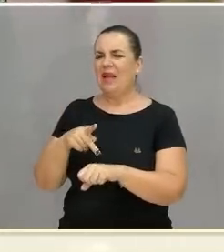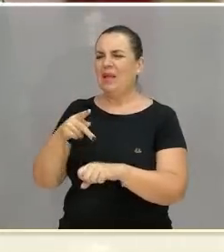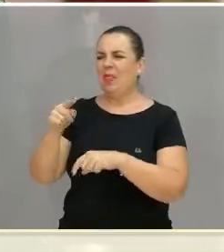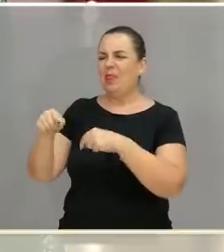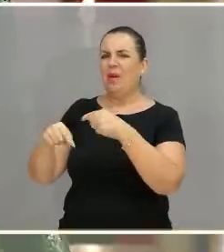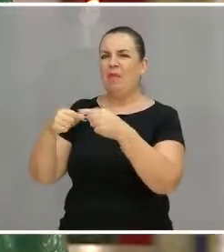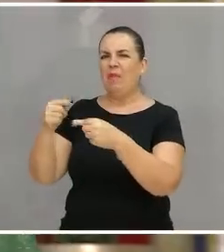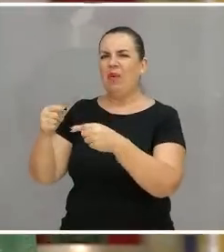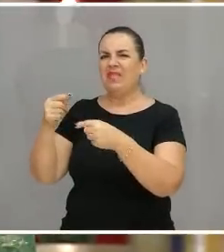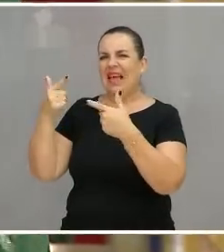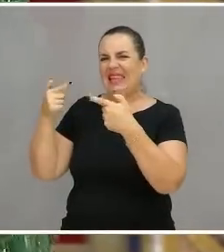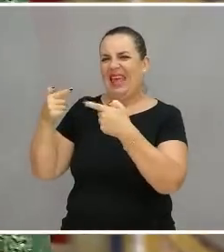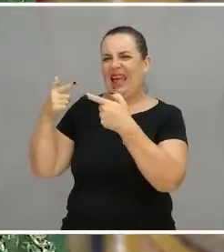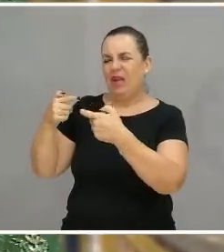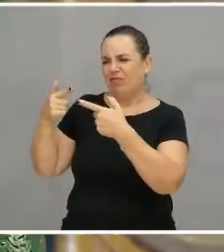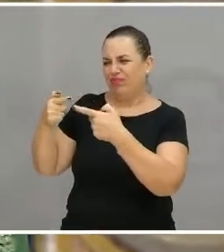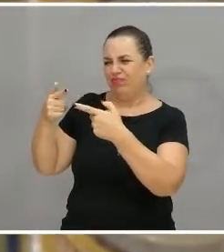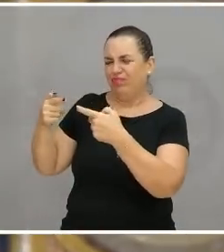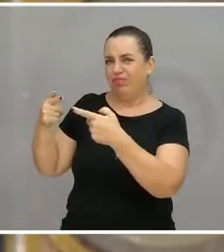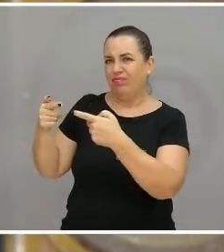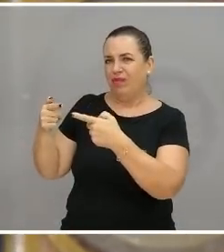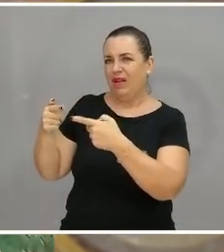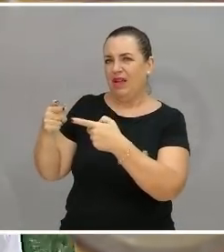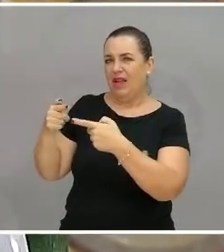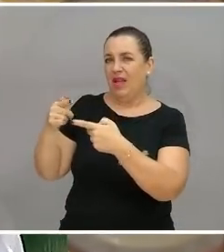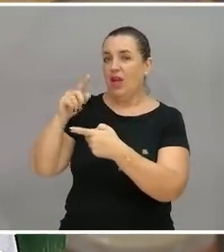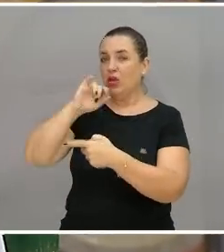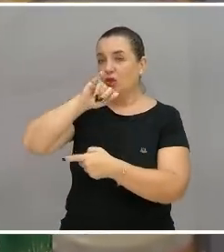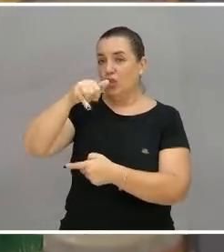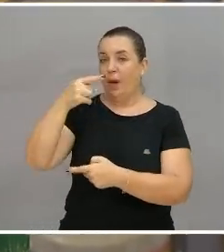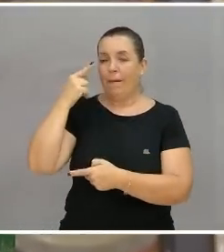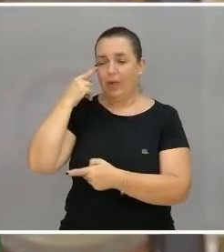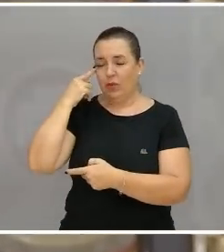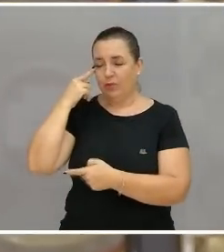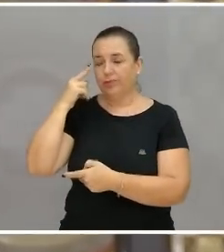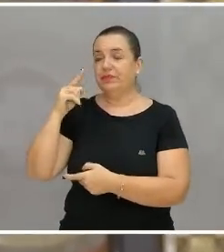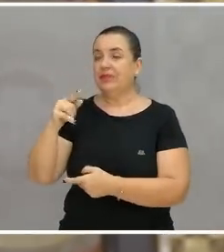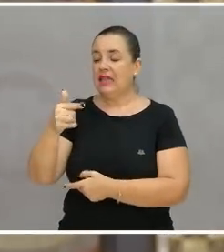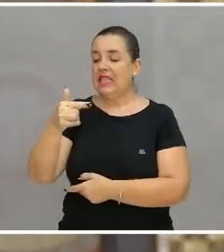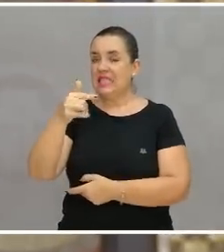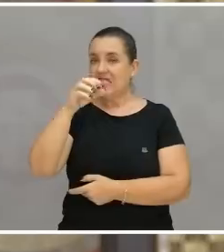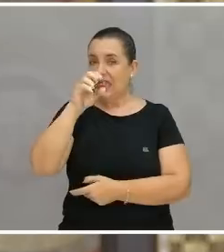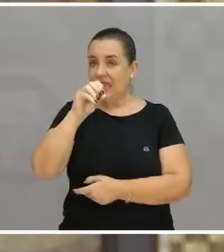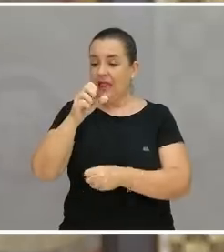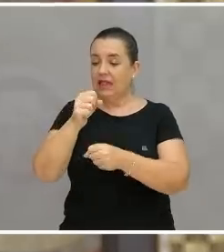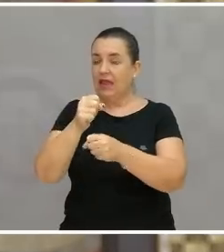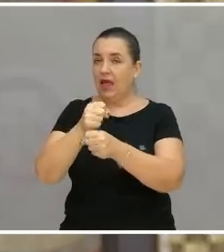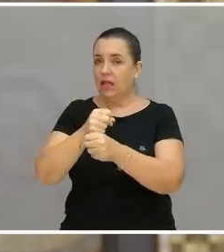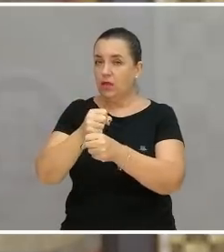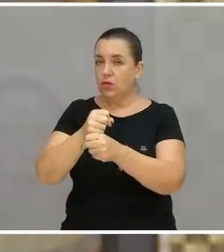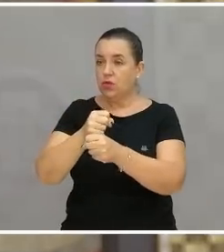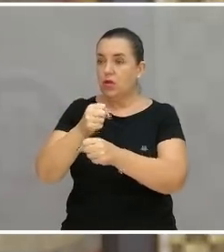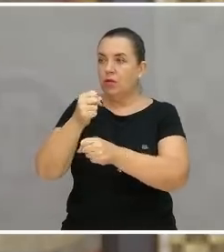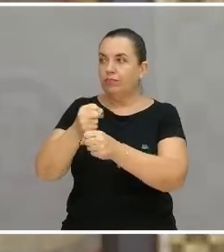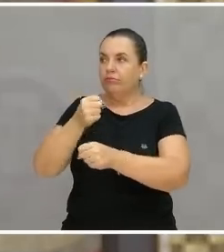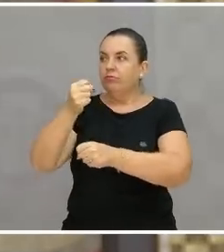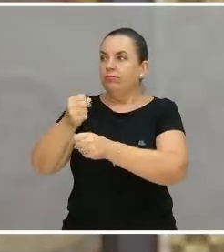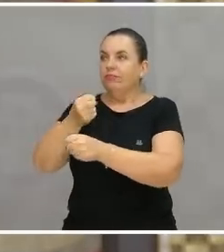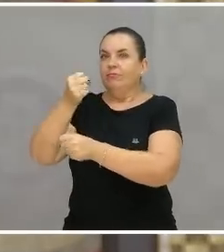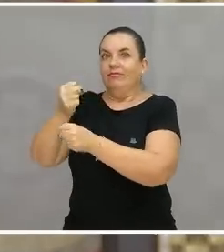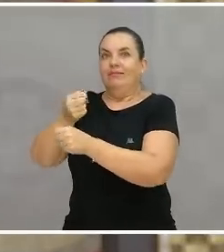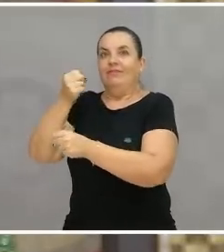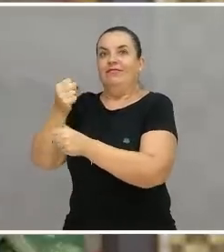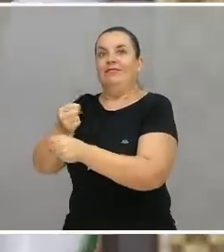pós-guerra. Em 60 anos, 70 no máximo, reconstruíram a nação e são uma